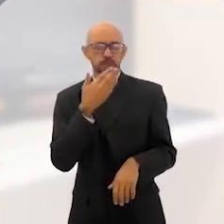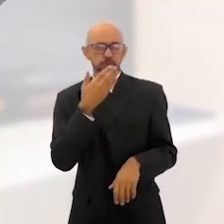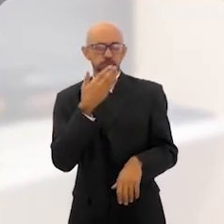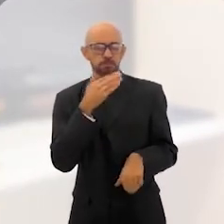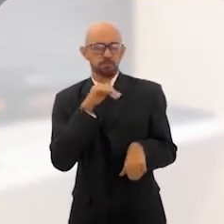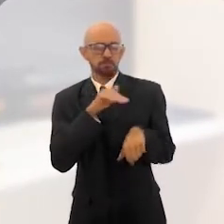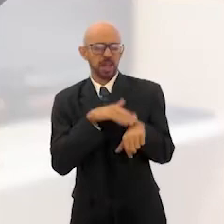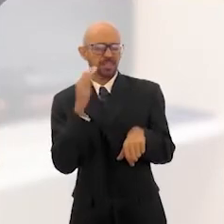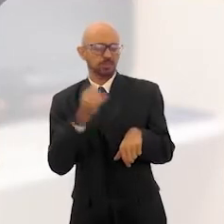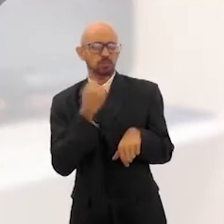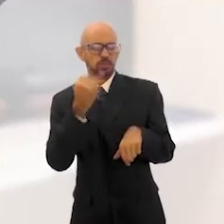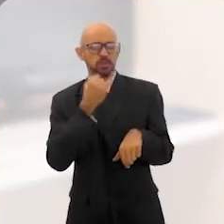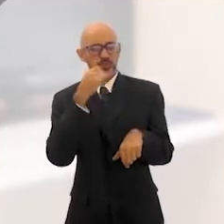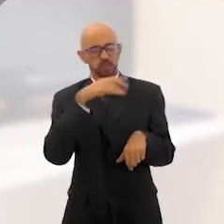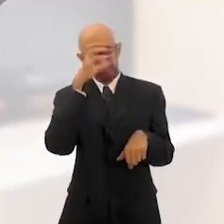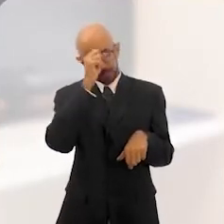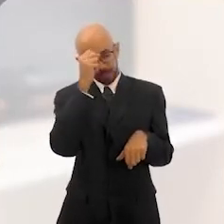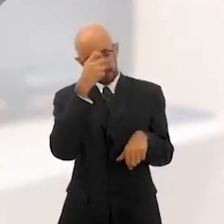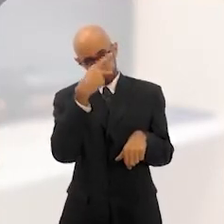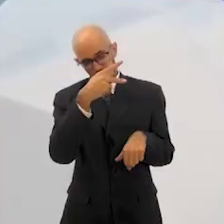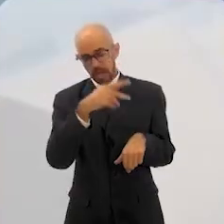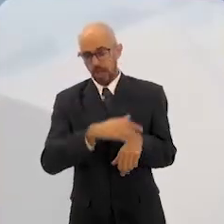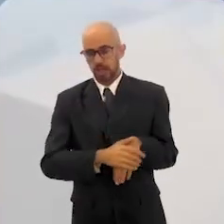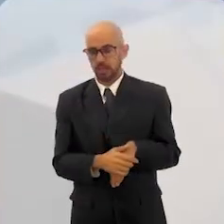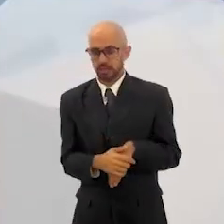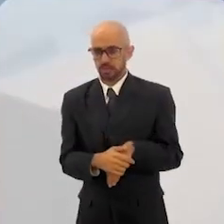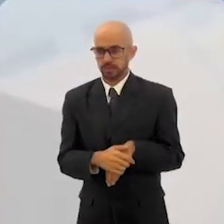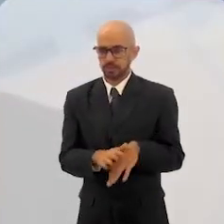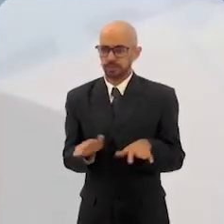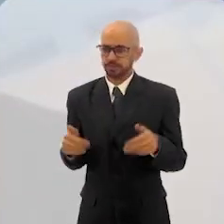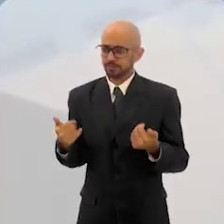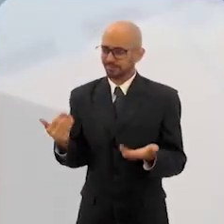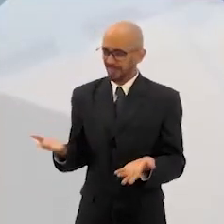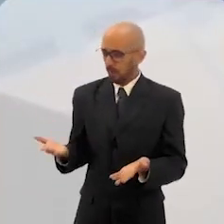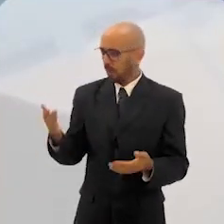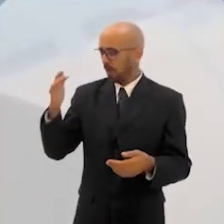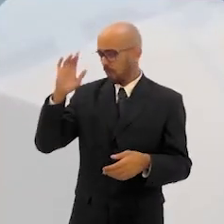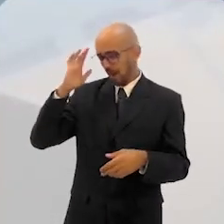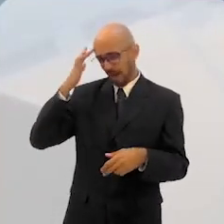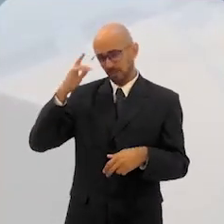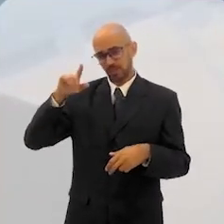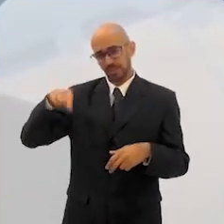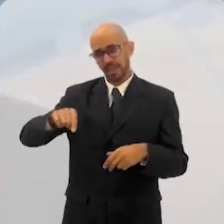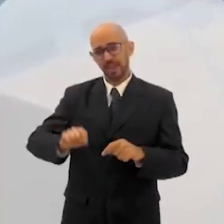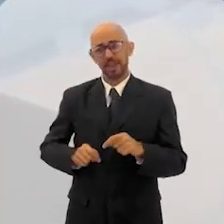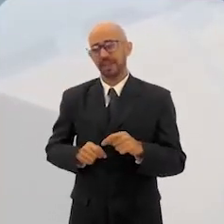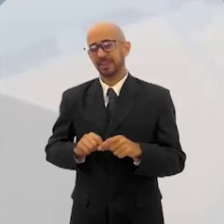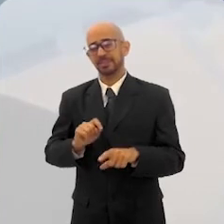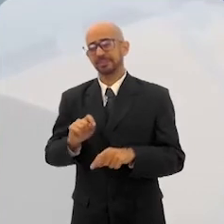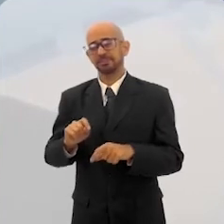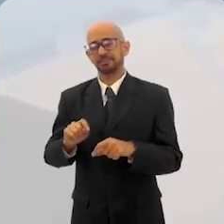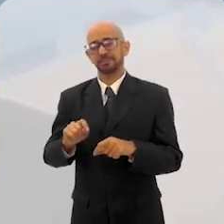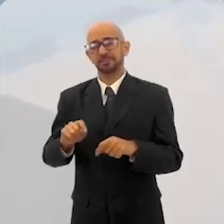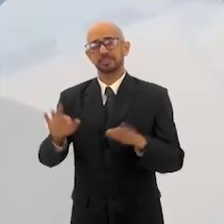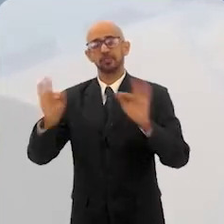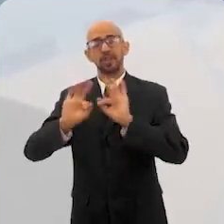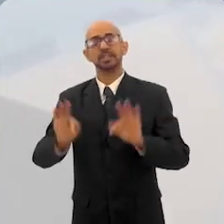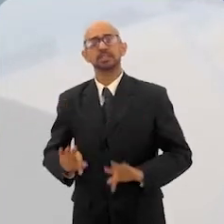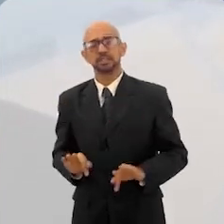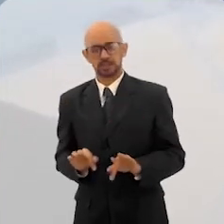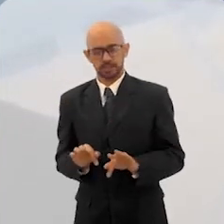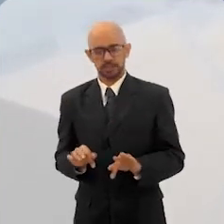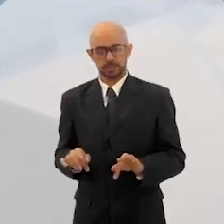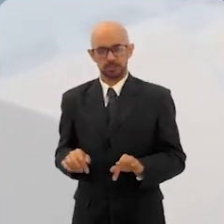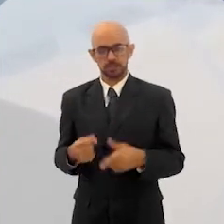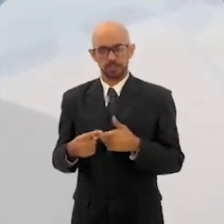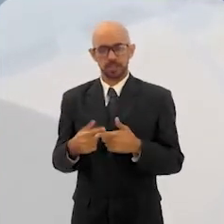mais importante você aprendeu com ela? Então, eu acho que era essa coisa de ser feliz.